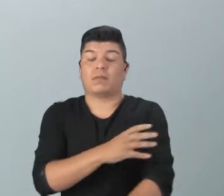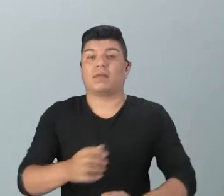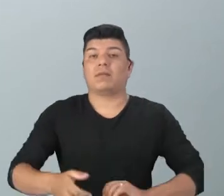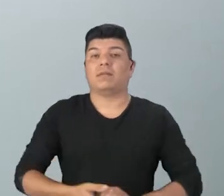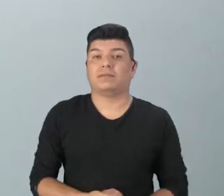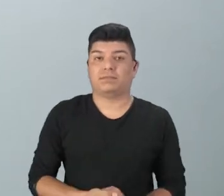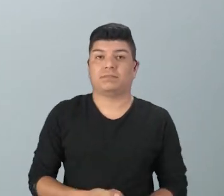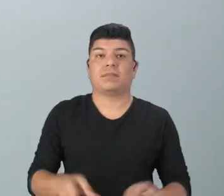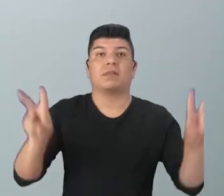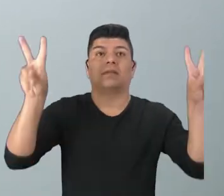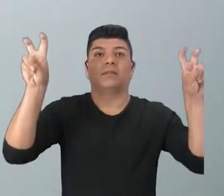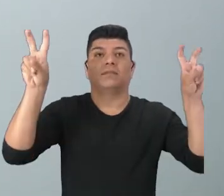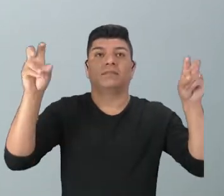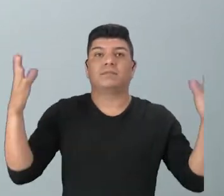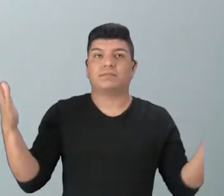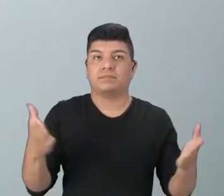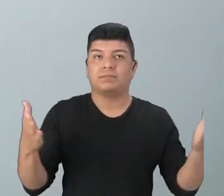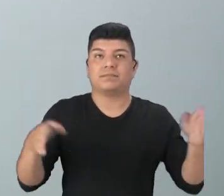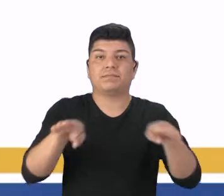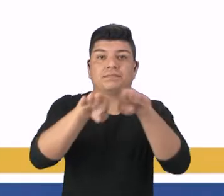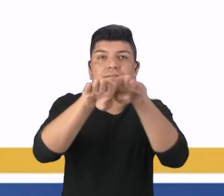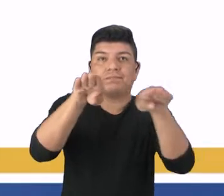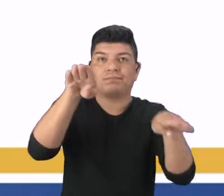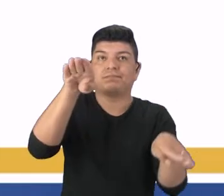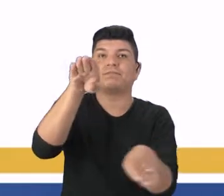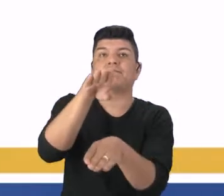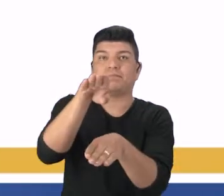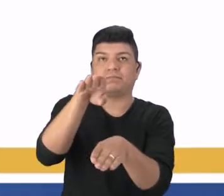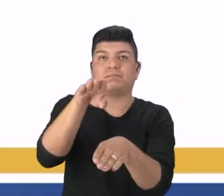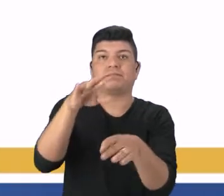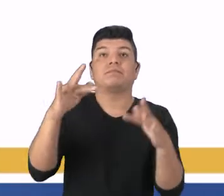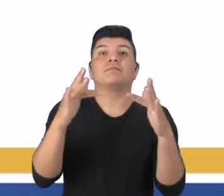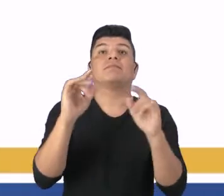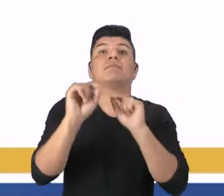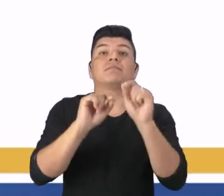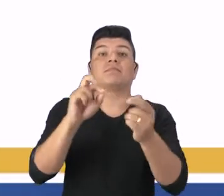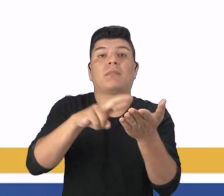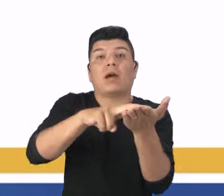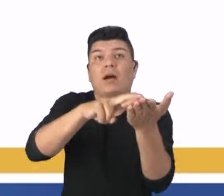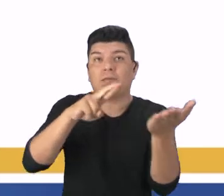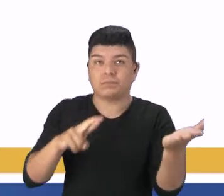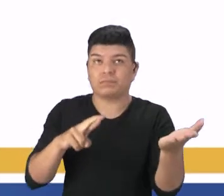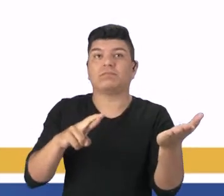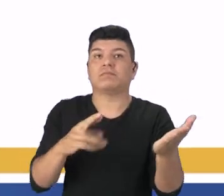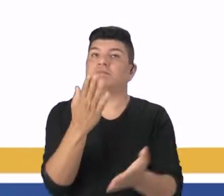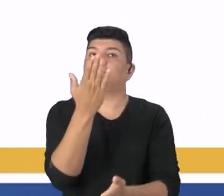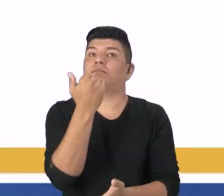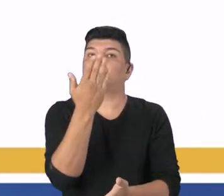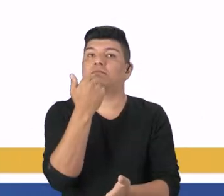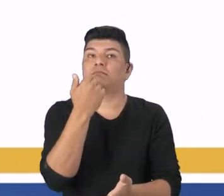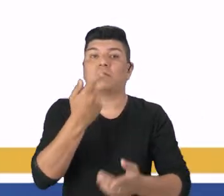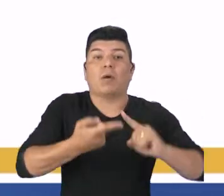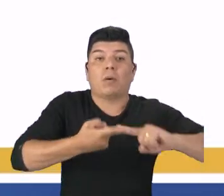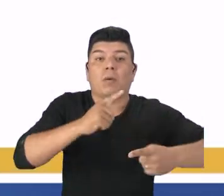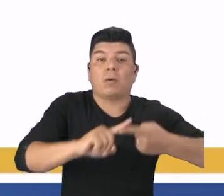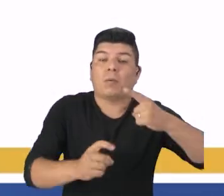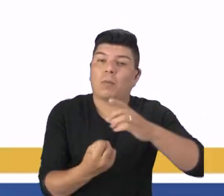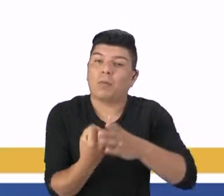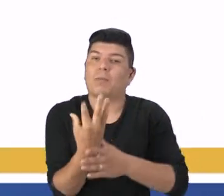E nossa temática de estudo de hoje é desigualdade de acesso aos recursos, tanto alimentares